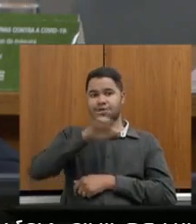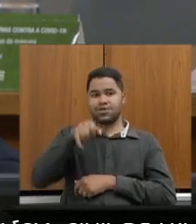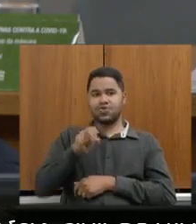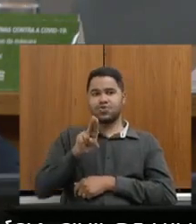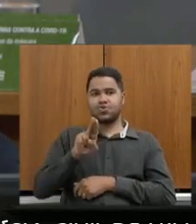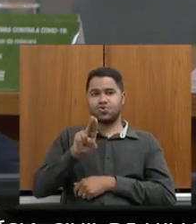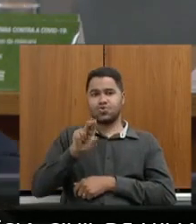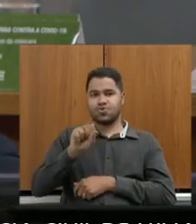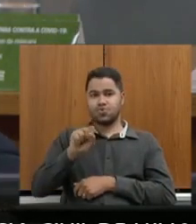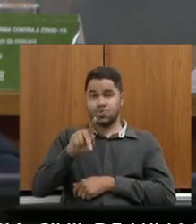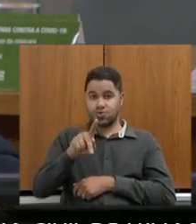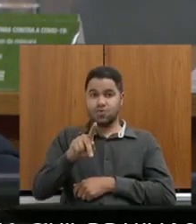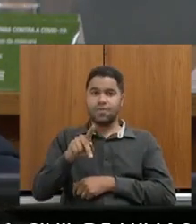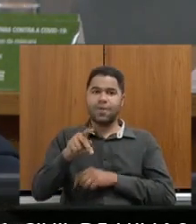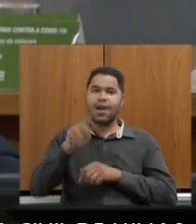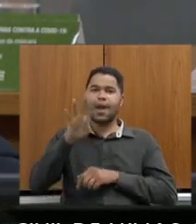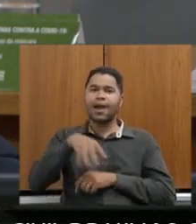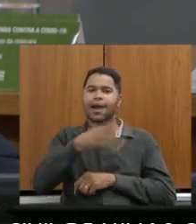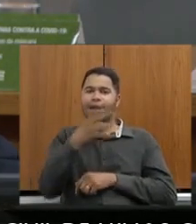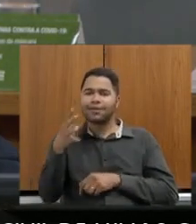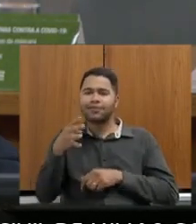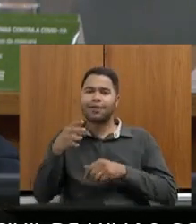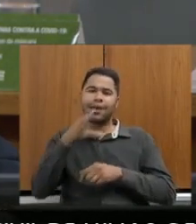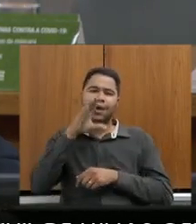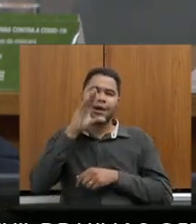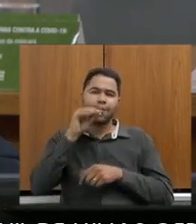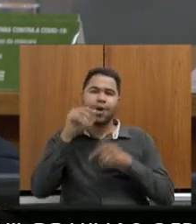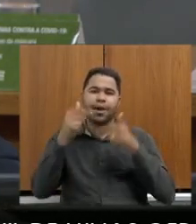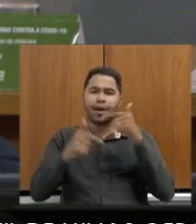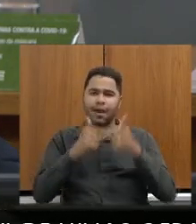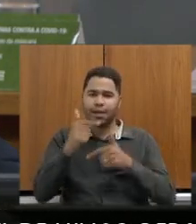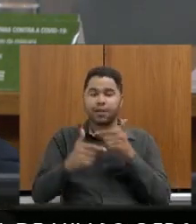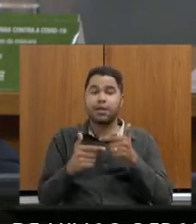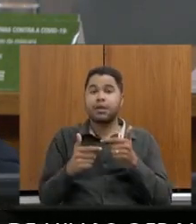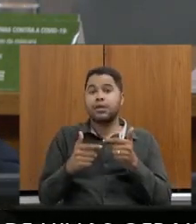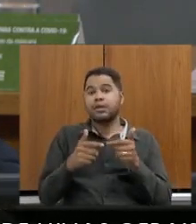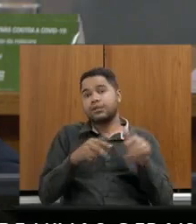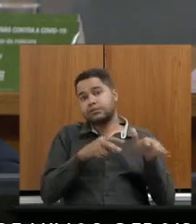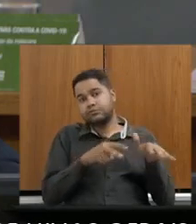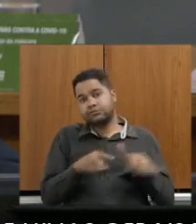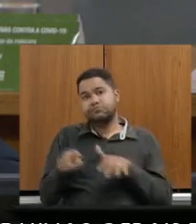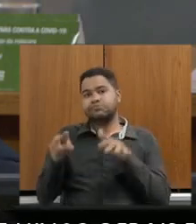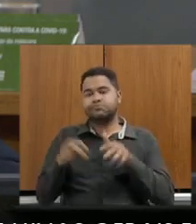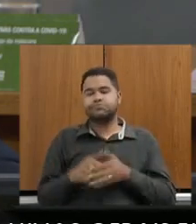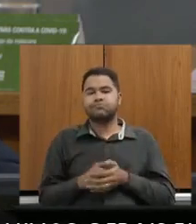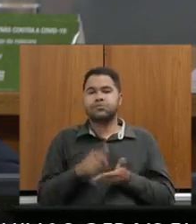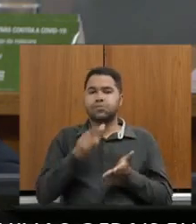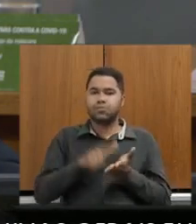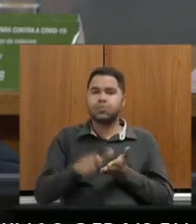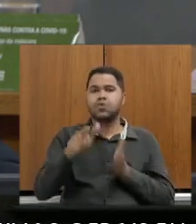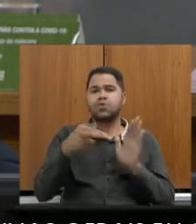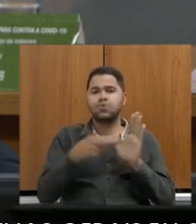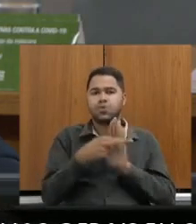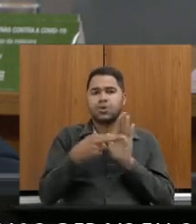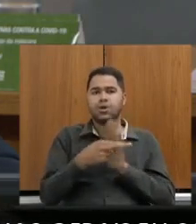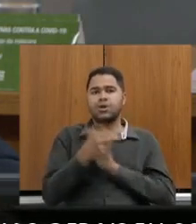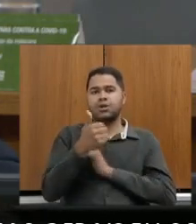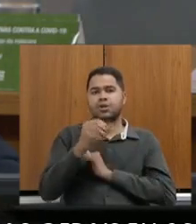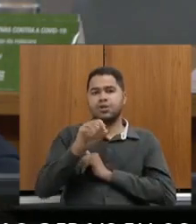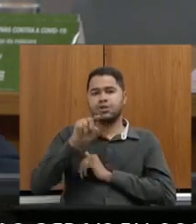relação à a escala dos Servidores e essa semana foi foi publicada a resolução